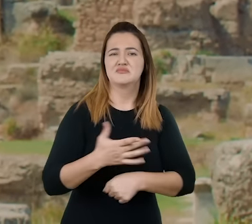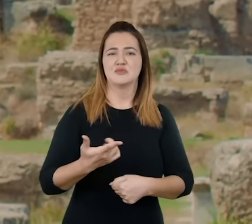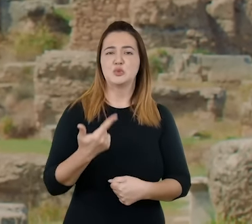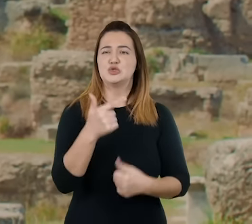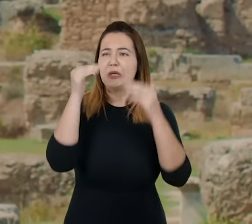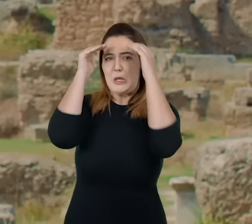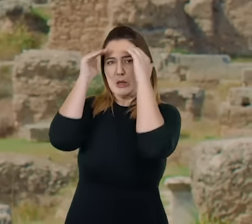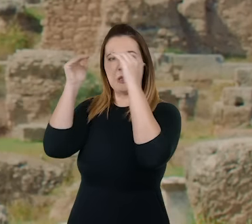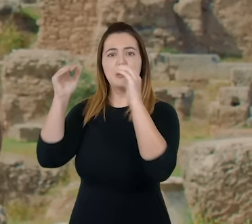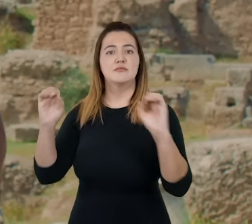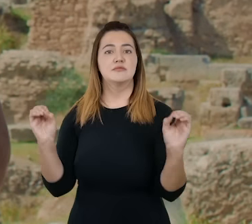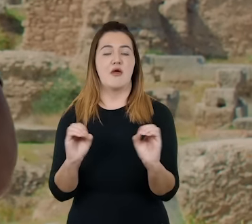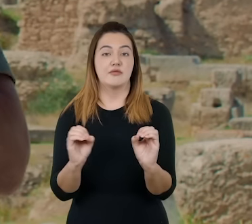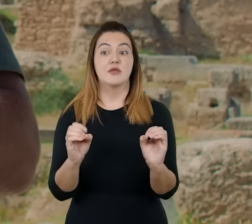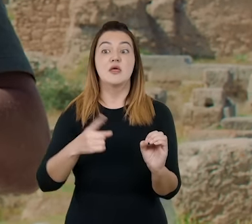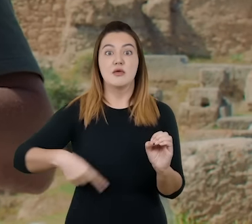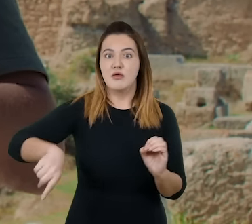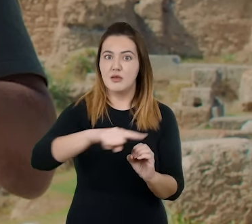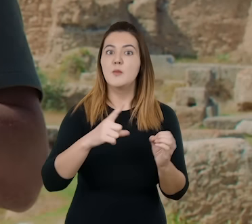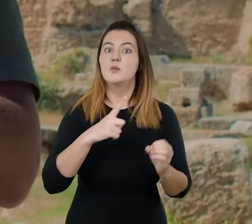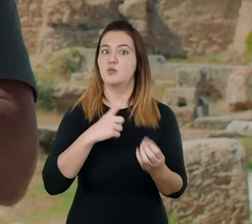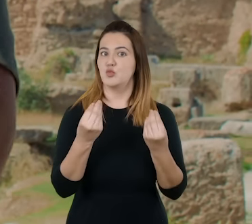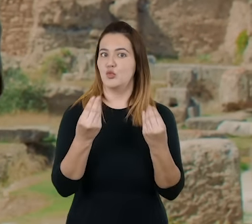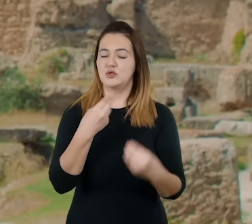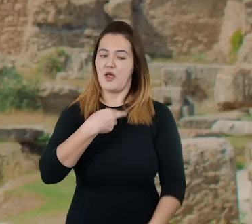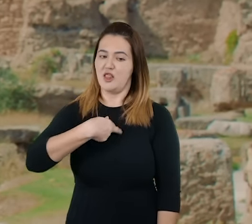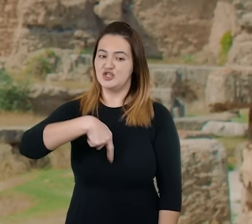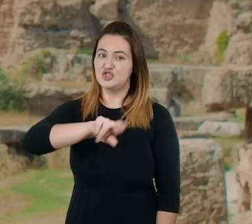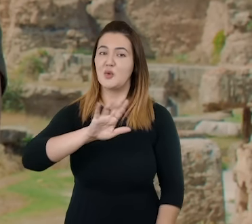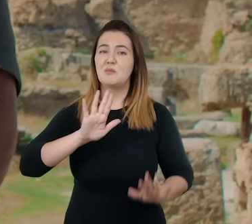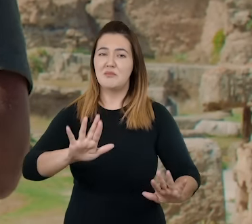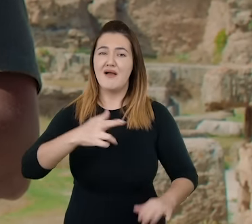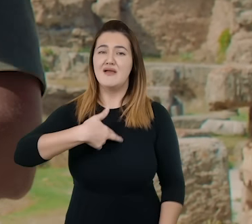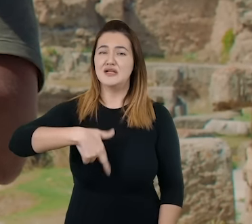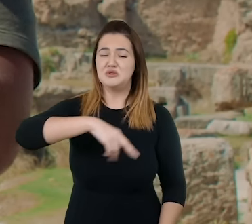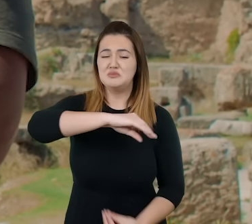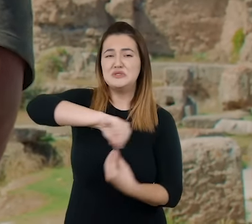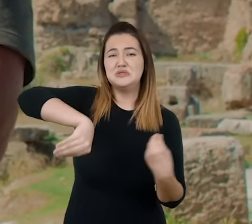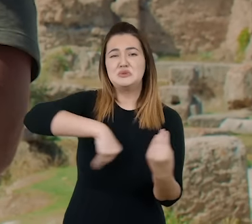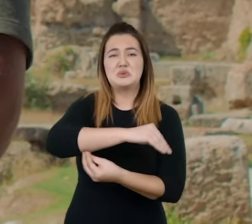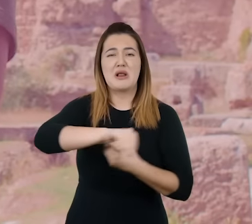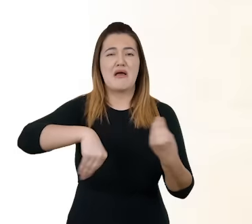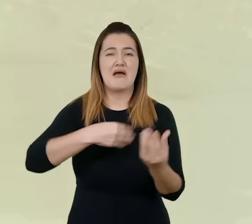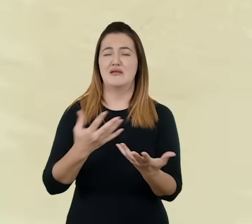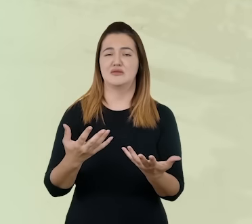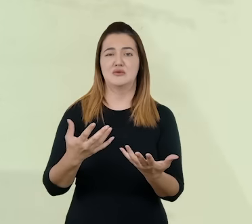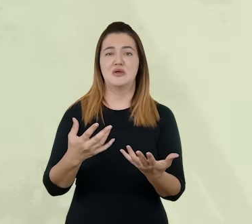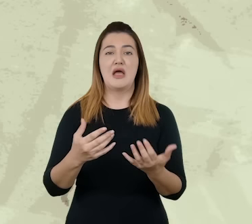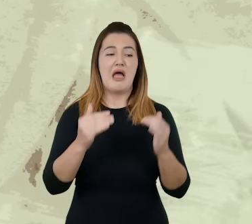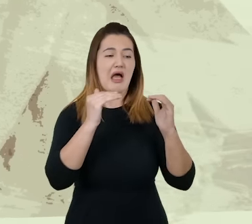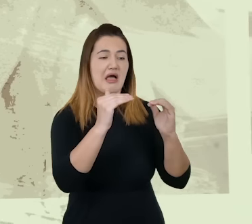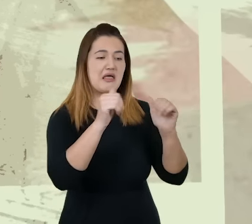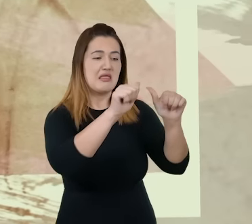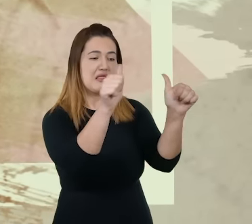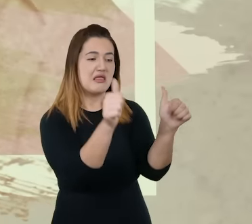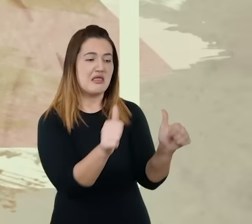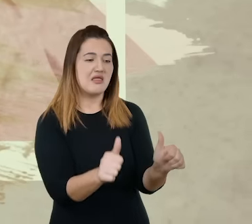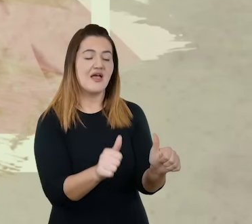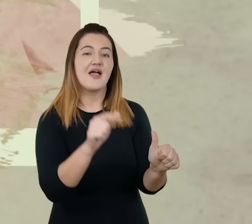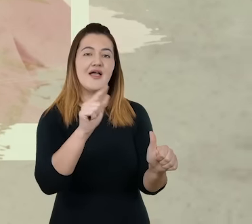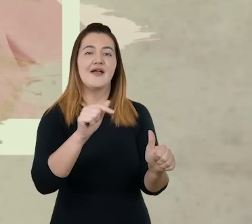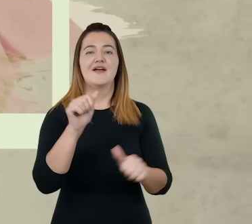uma conotação religiosa, porque em fazendo isto, eles estavam adorando, honrando a deusa